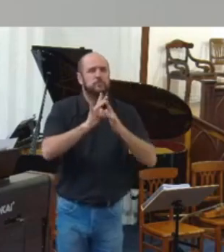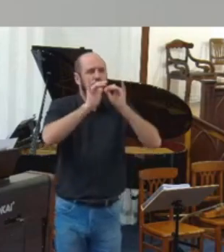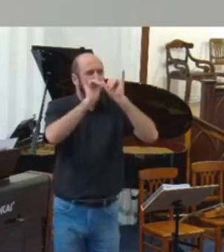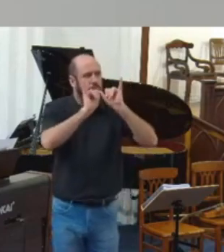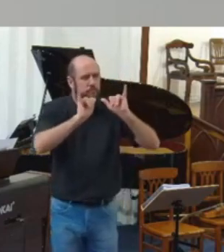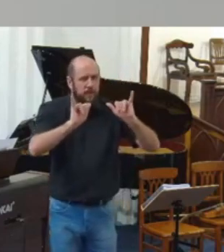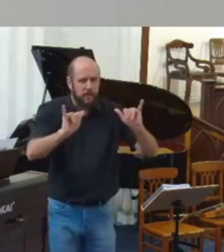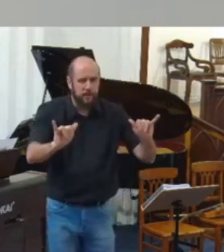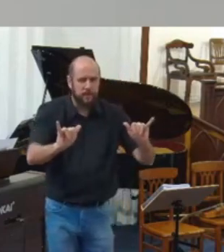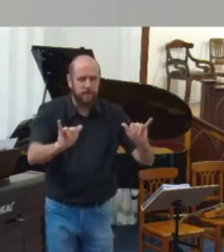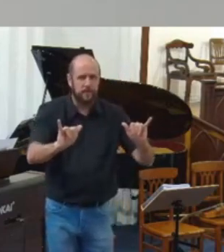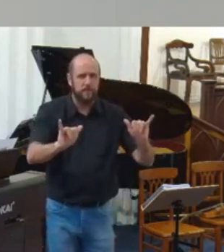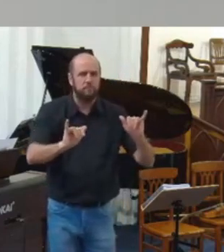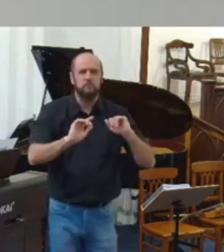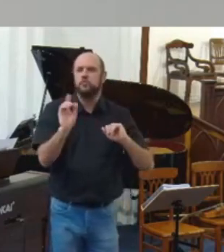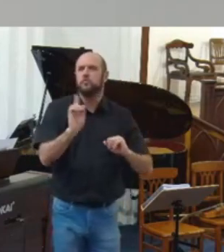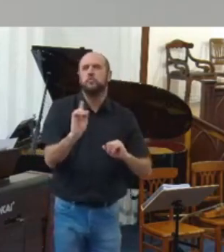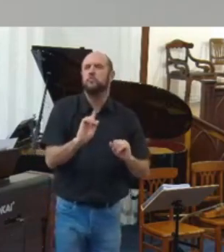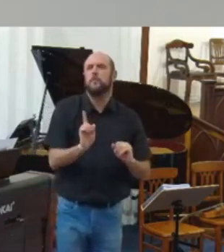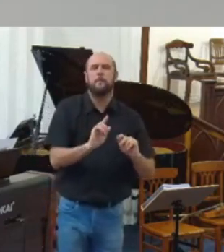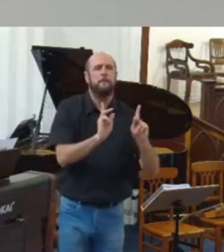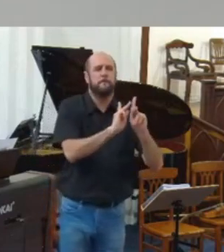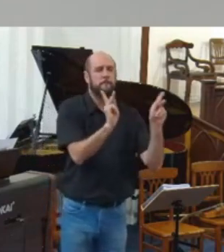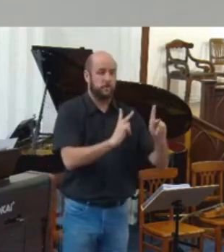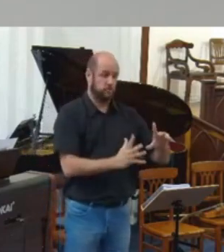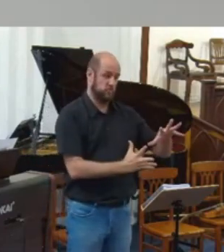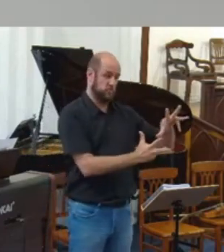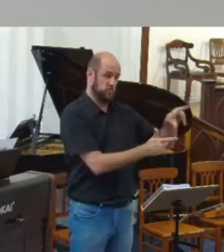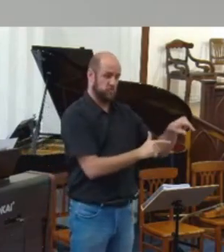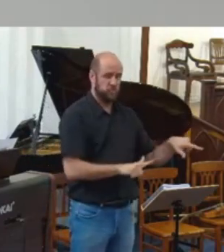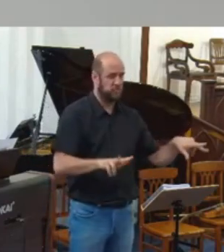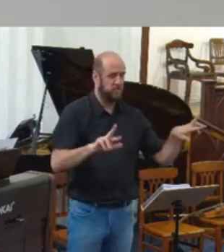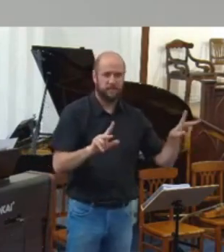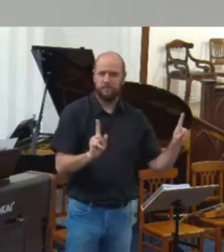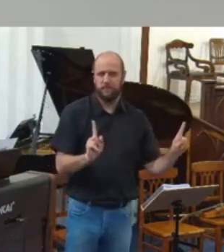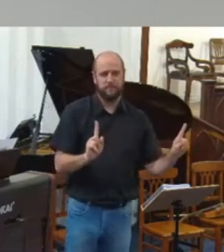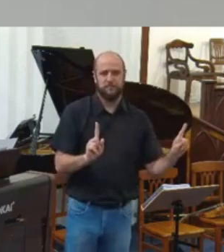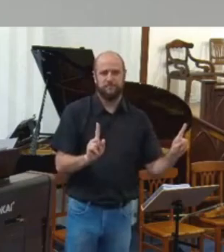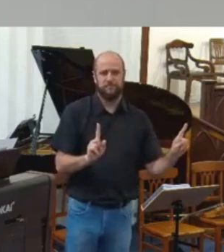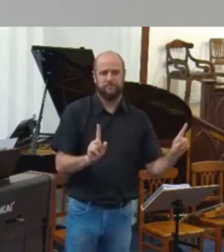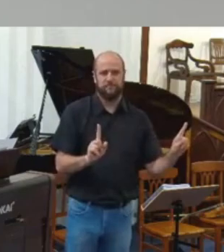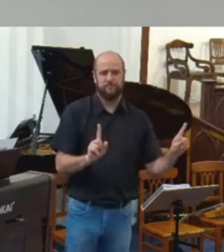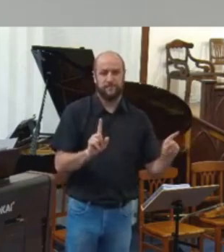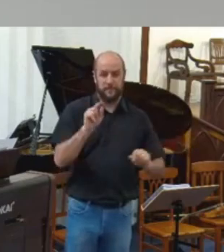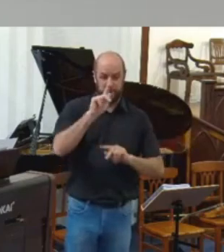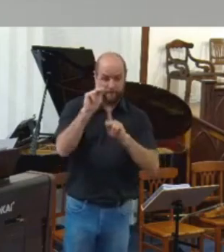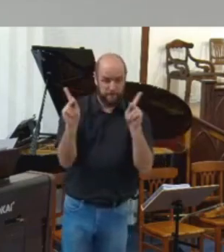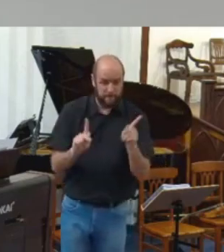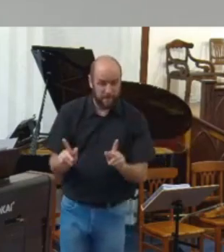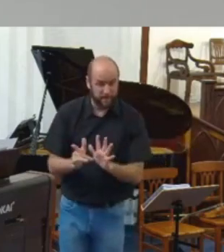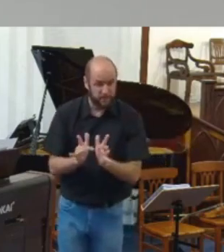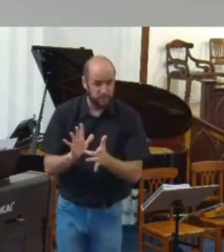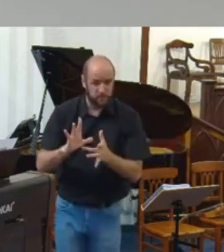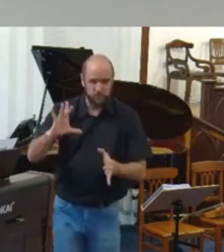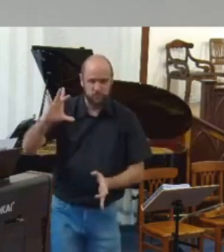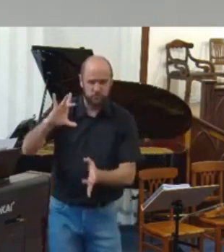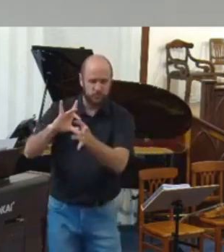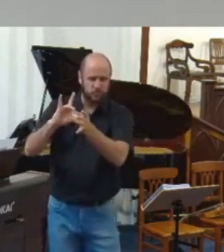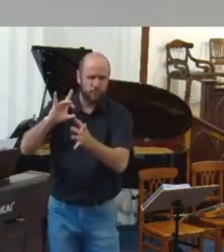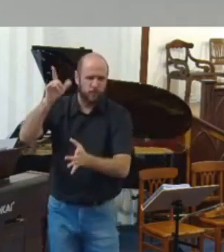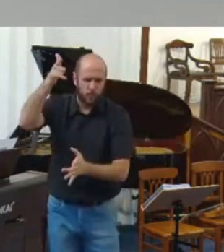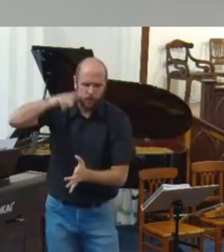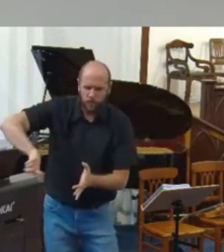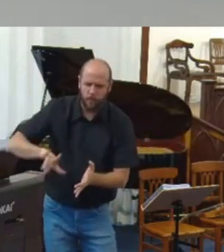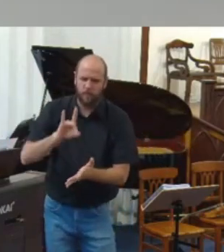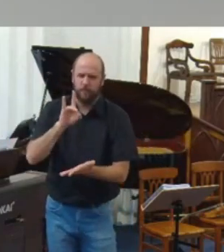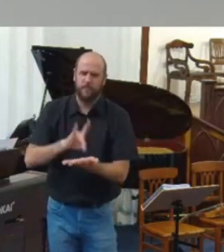aos seus não é como a paz do mundo, mas é a reconciliação verdadeira